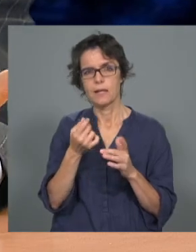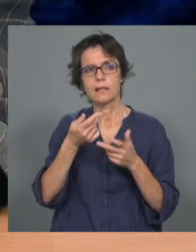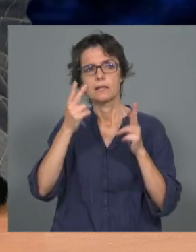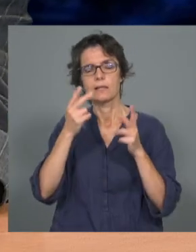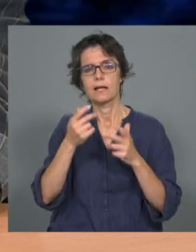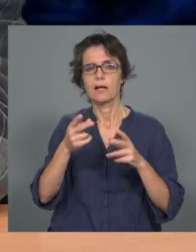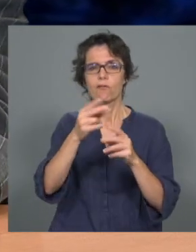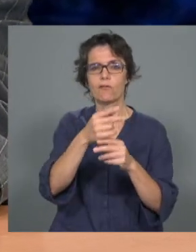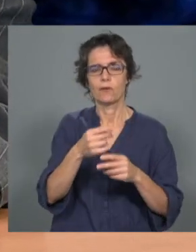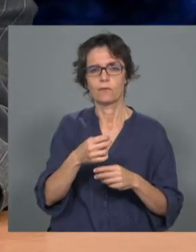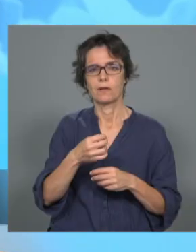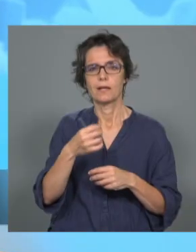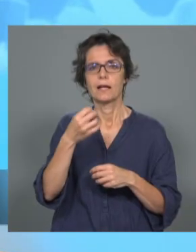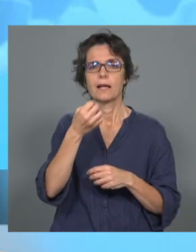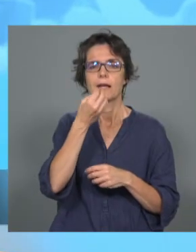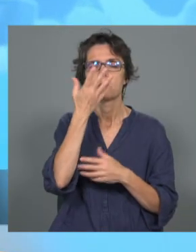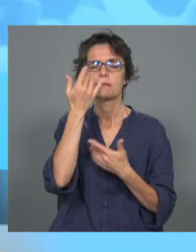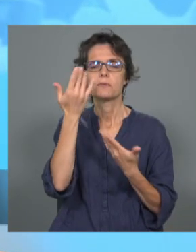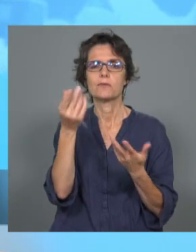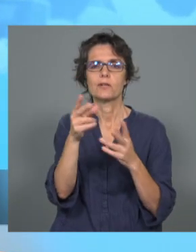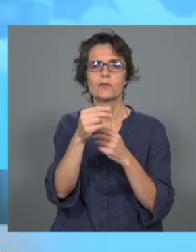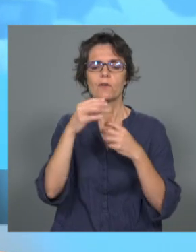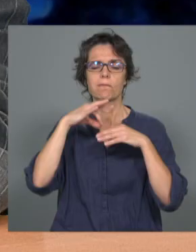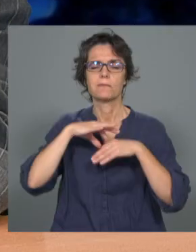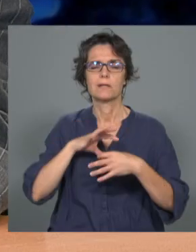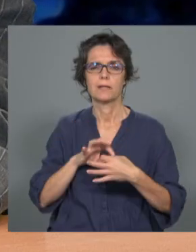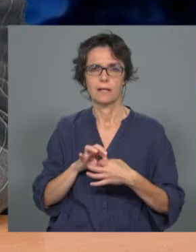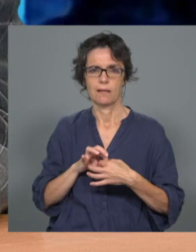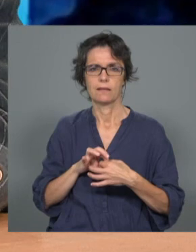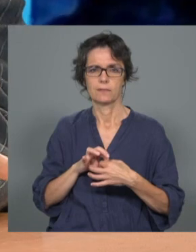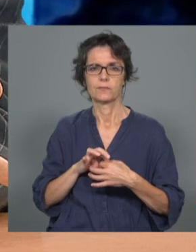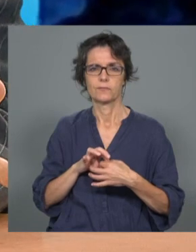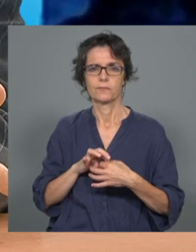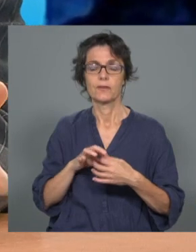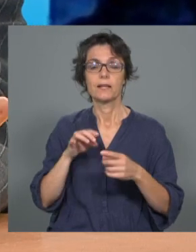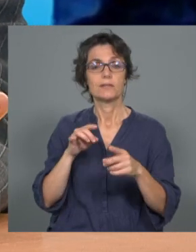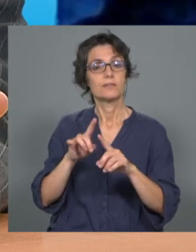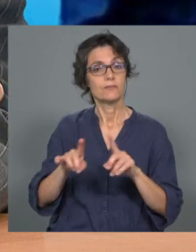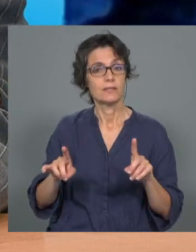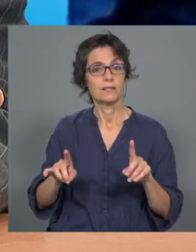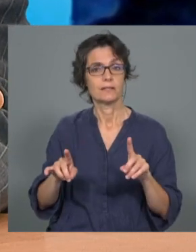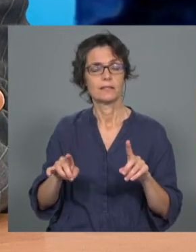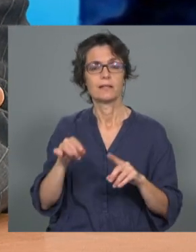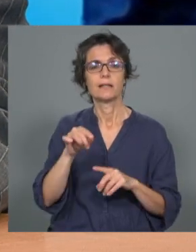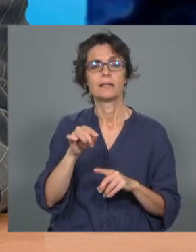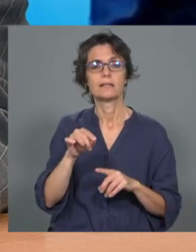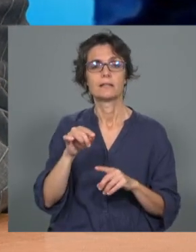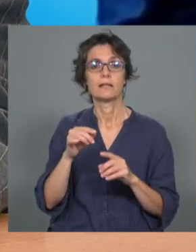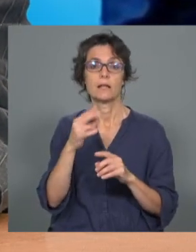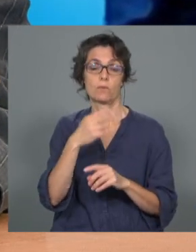primavera espiritual. E isso Paulo deixou aqui muito presente. E certamente para os cristãos da Galácia